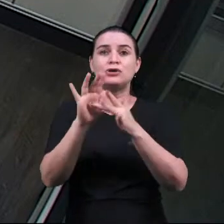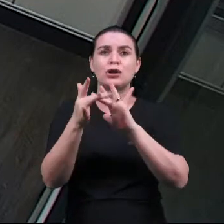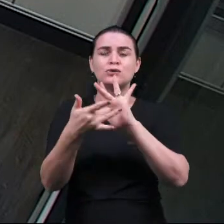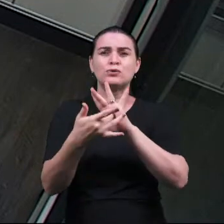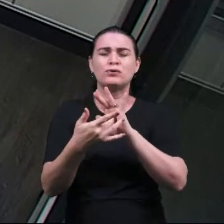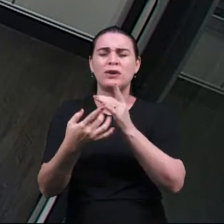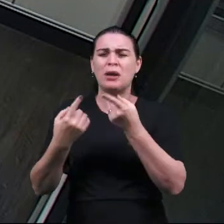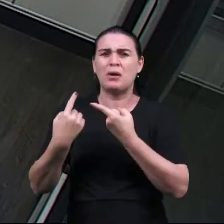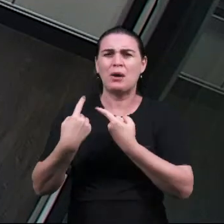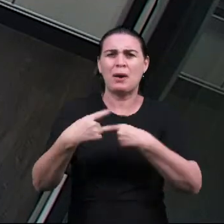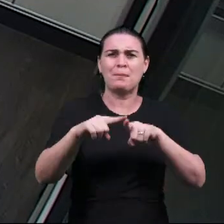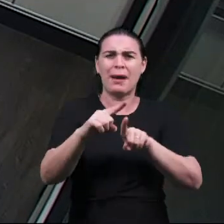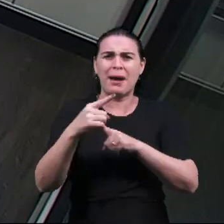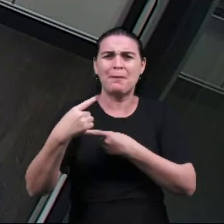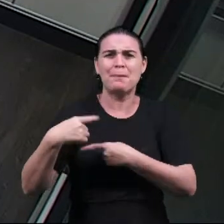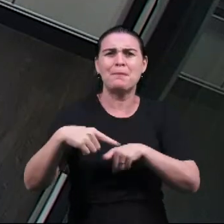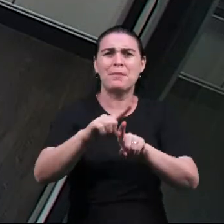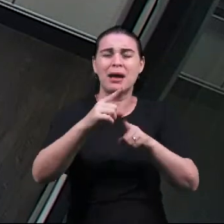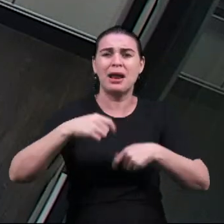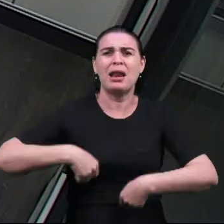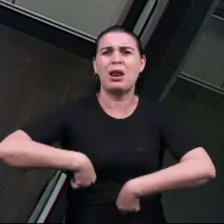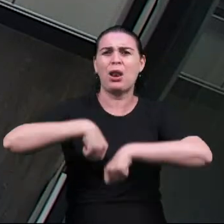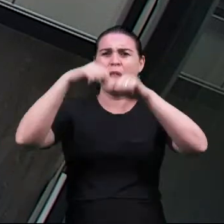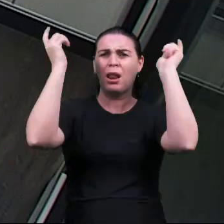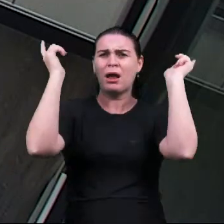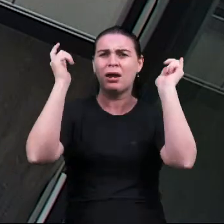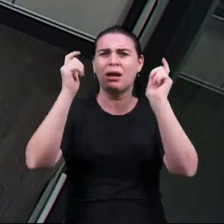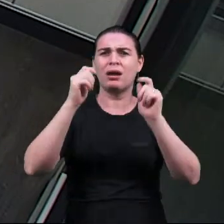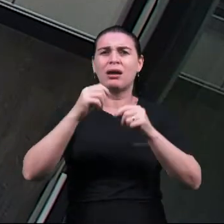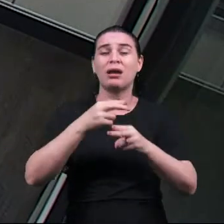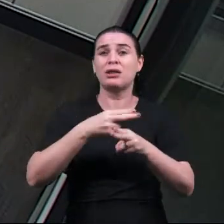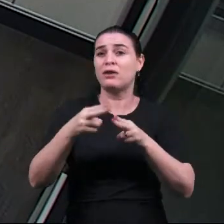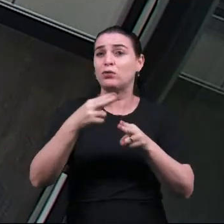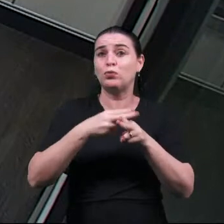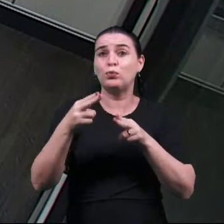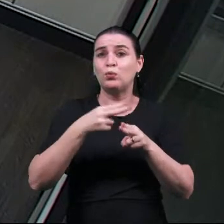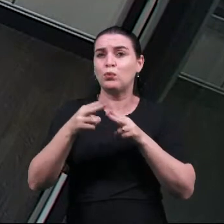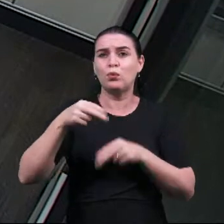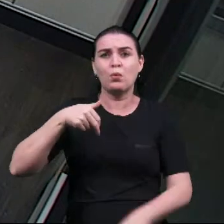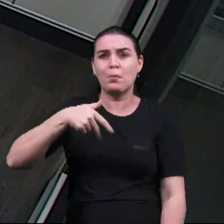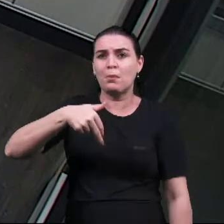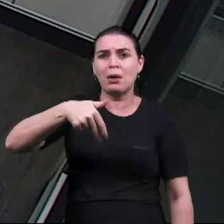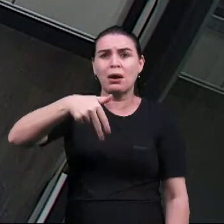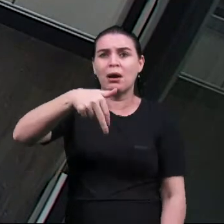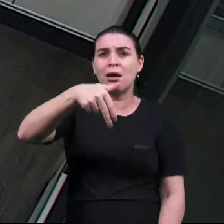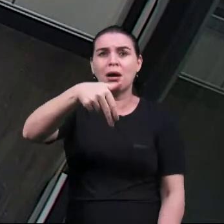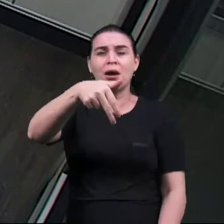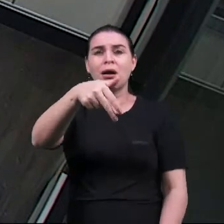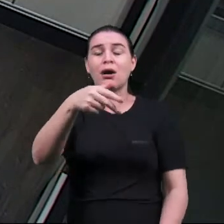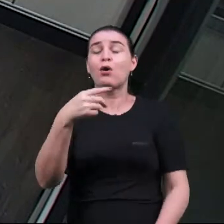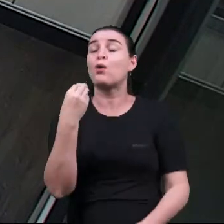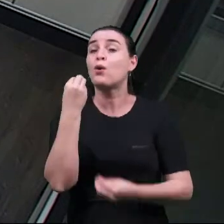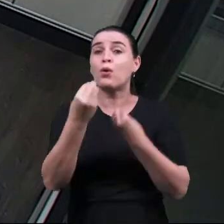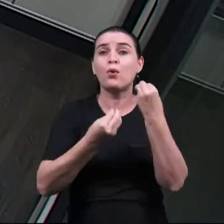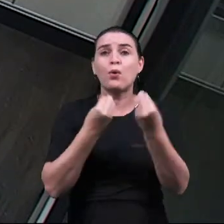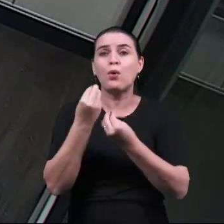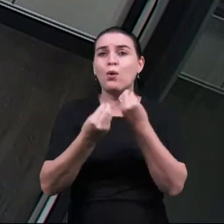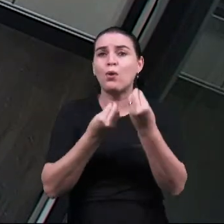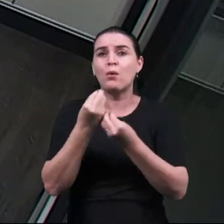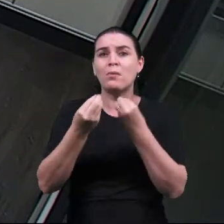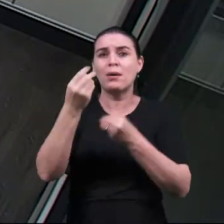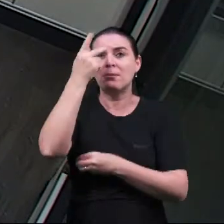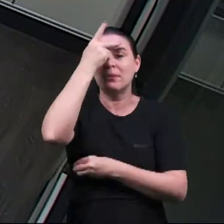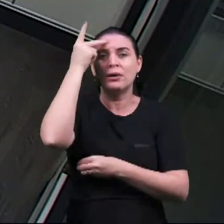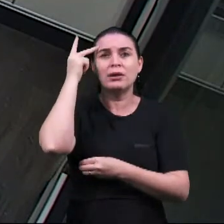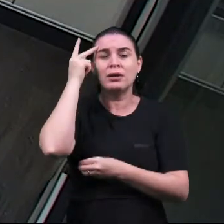perseguição, vem uma adversidade, ele larga o lençol e sai como estava. Lógico que aí você vai abordar como é que uma pessoa... Lençol